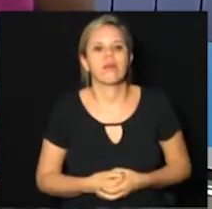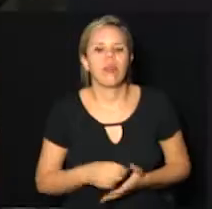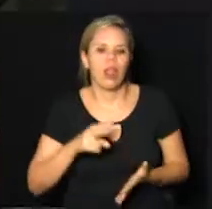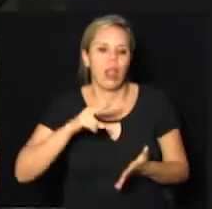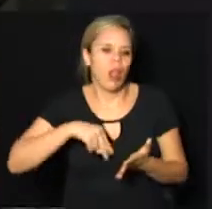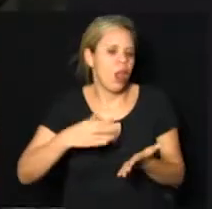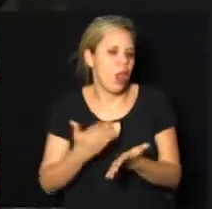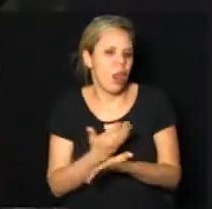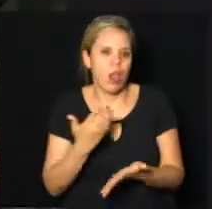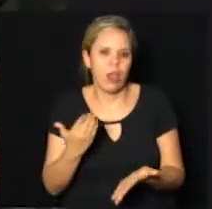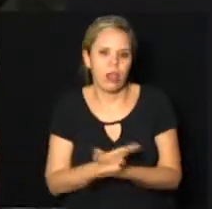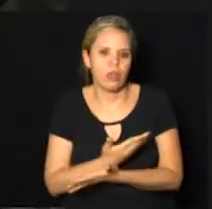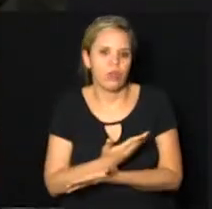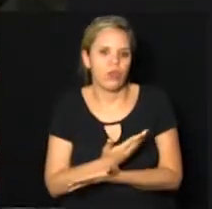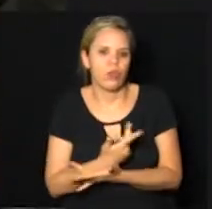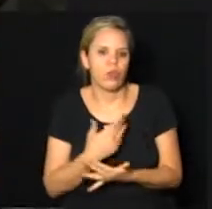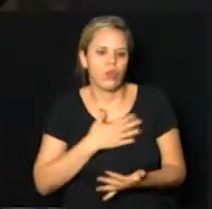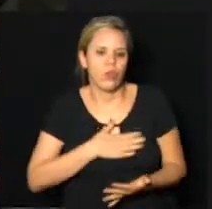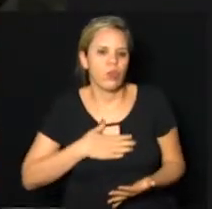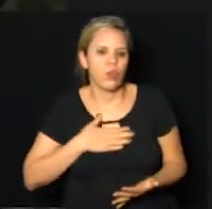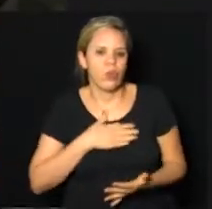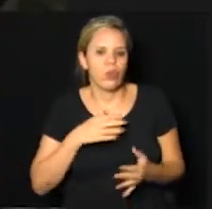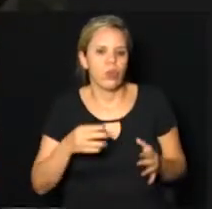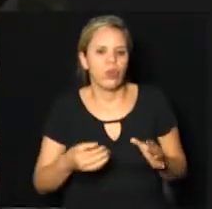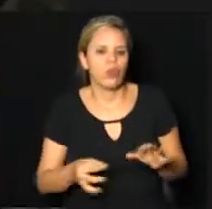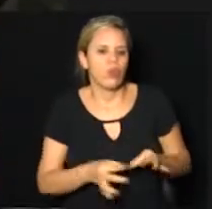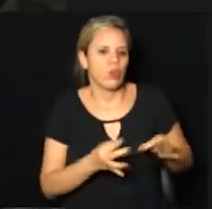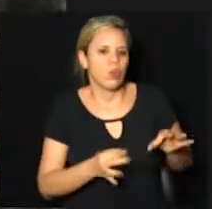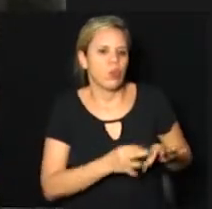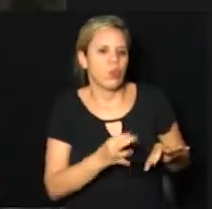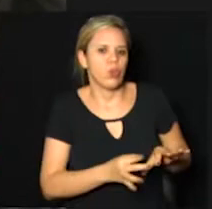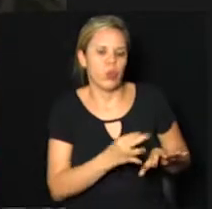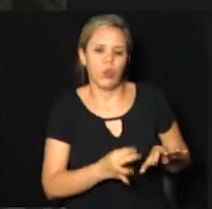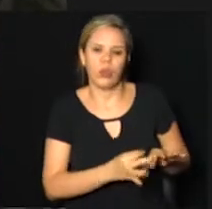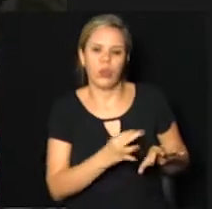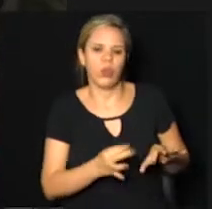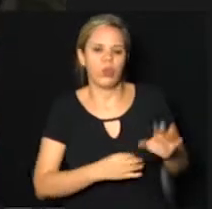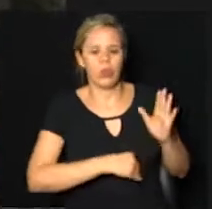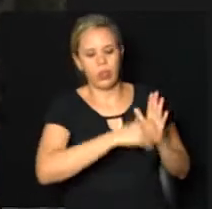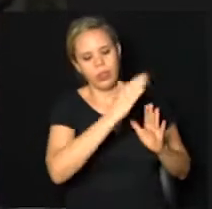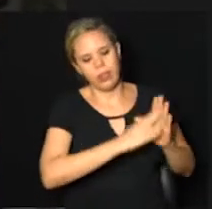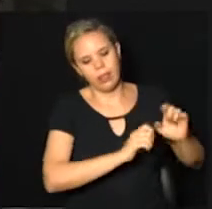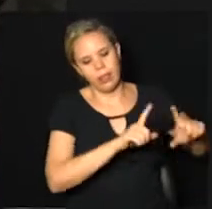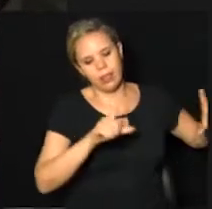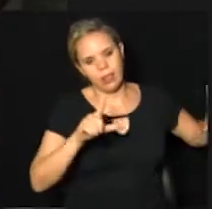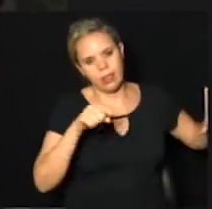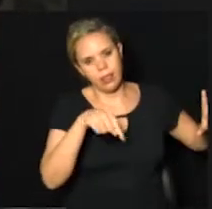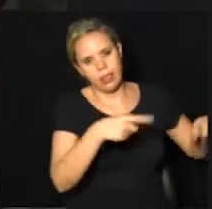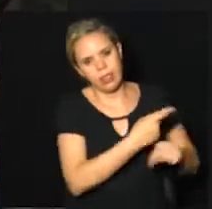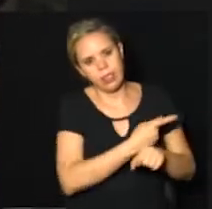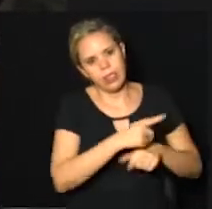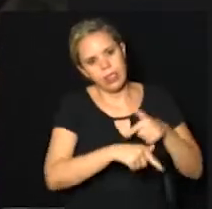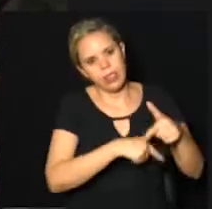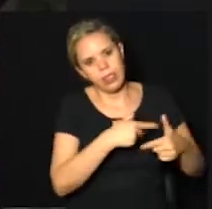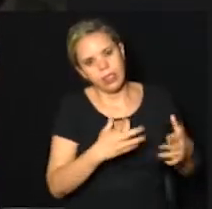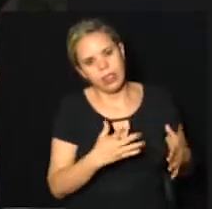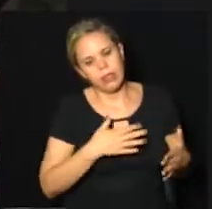de ler livro, gosto de bordar, eu gosto de pintar quadro, enfim, mas procurar atividades que te deem prazer,